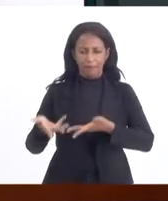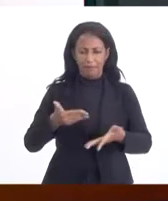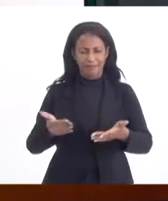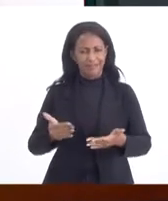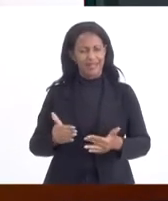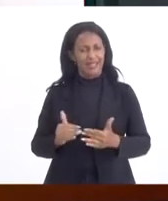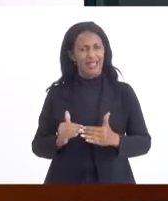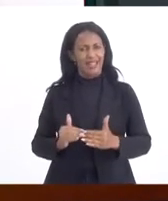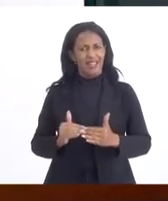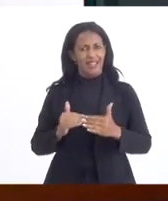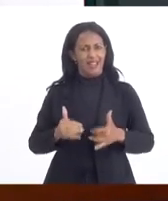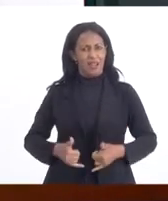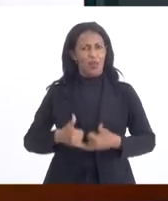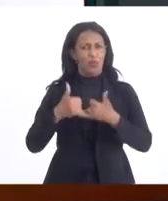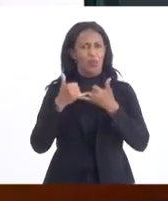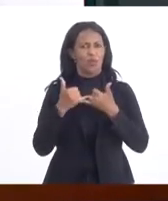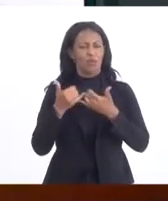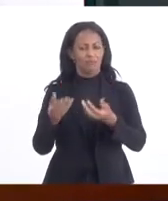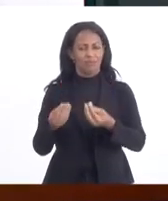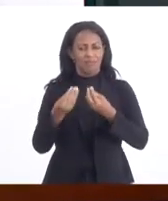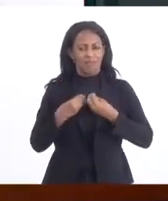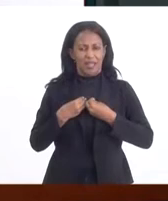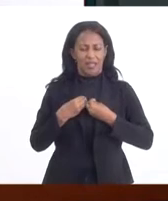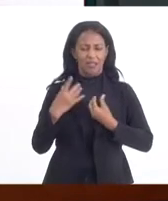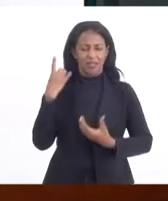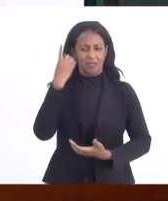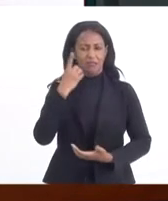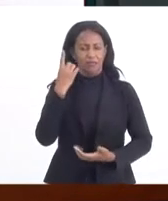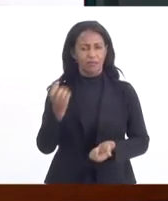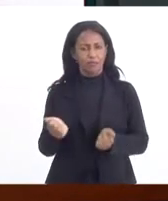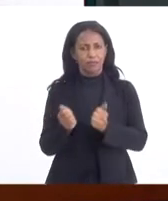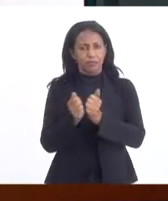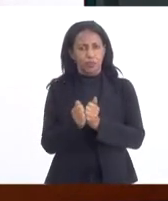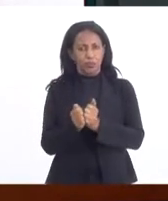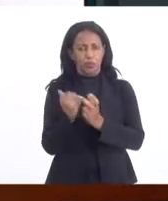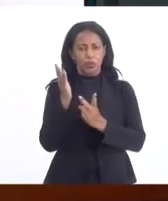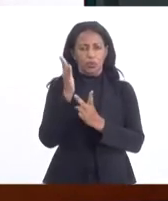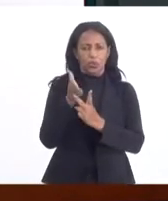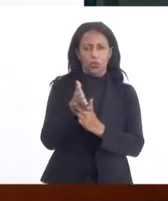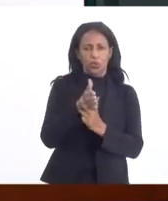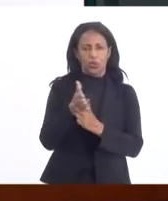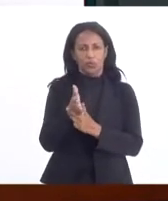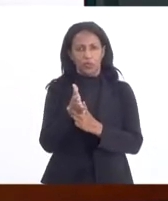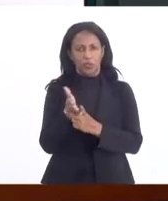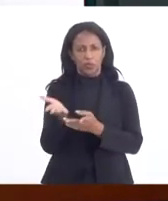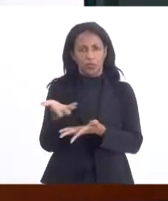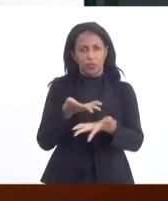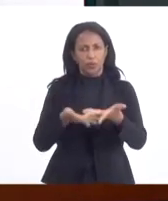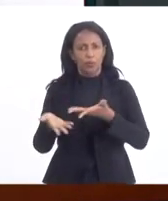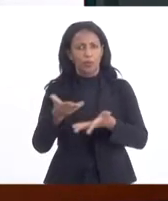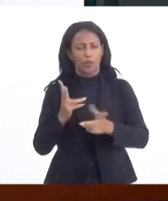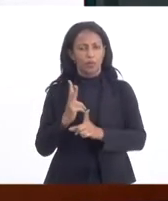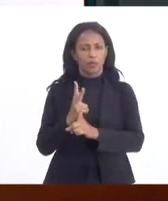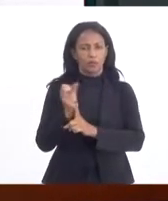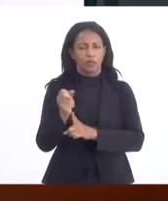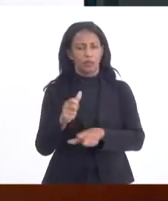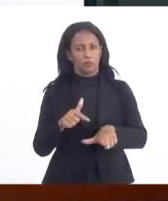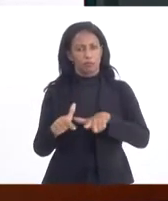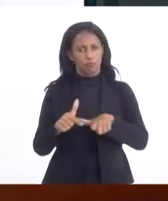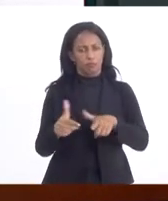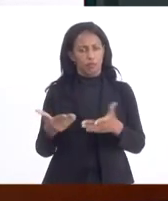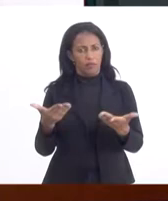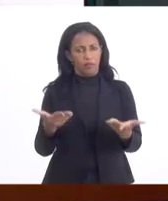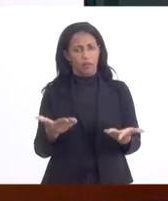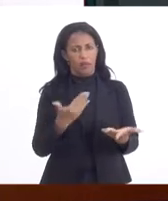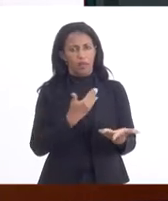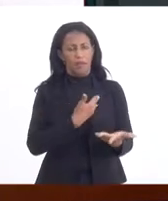você nos dá de ser deputado ao seu lado, dividindo essas vitórias e esse trabalho. Dizer aos nossos